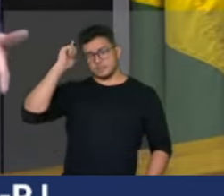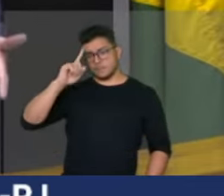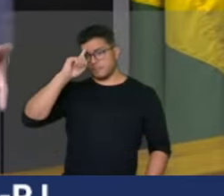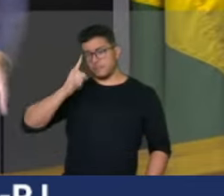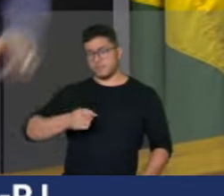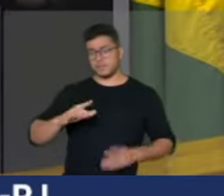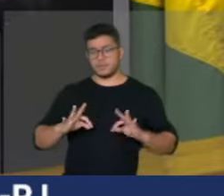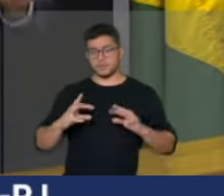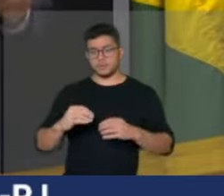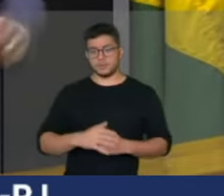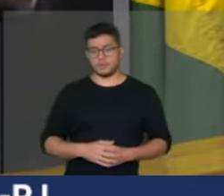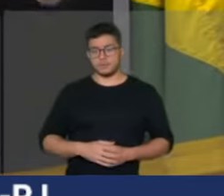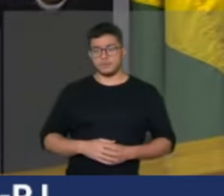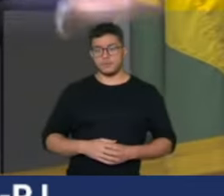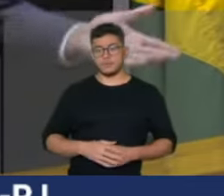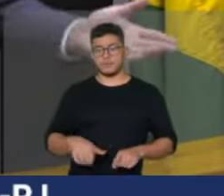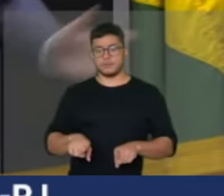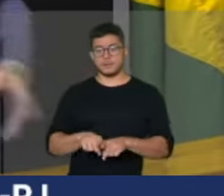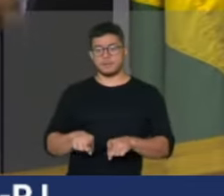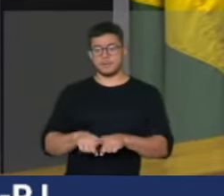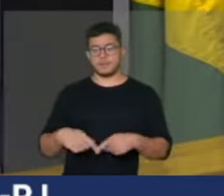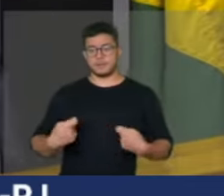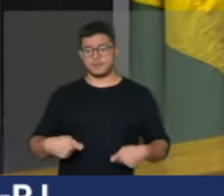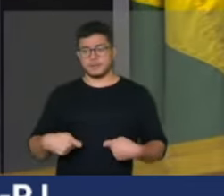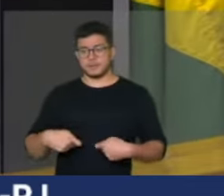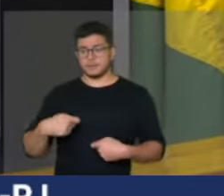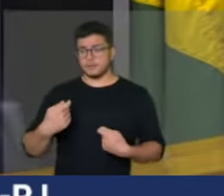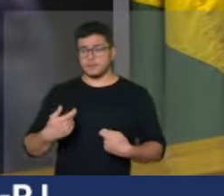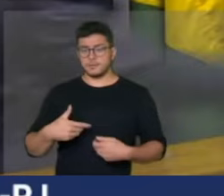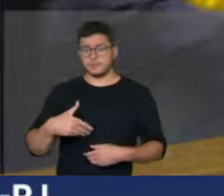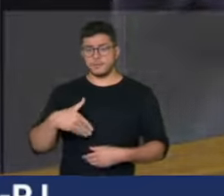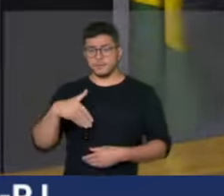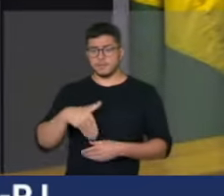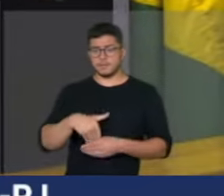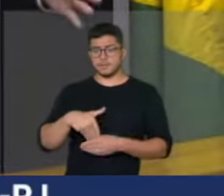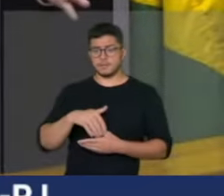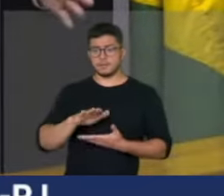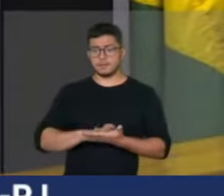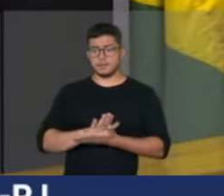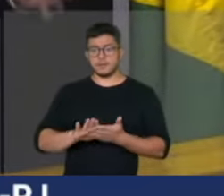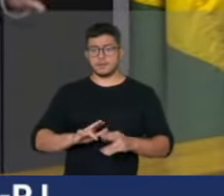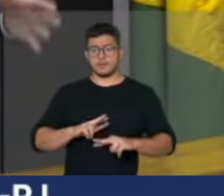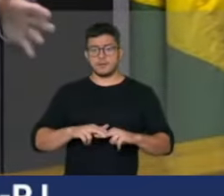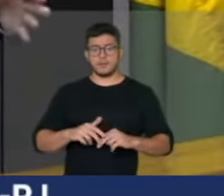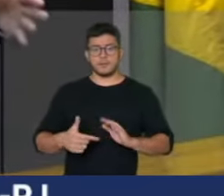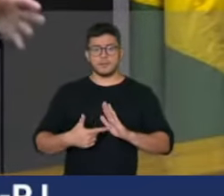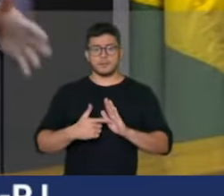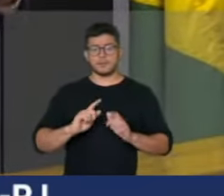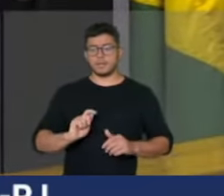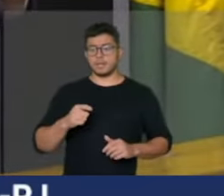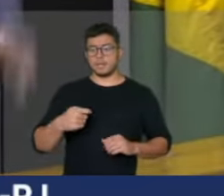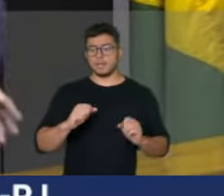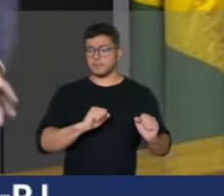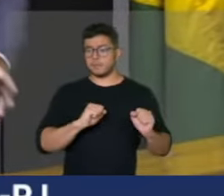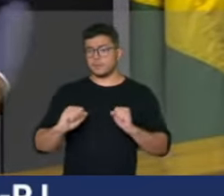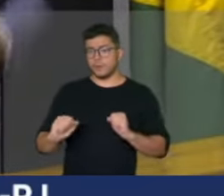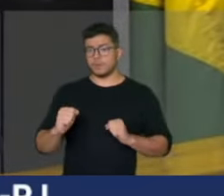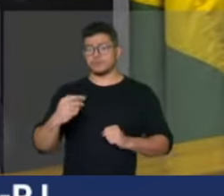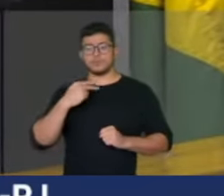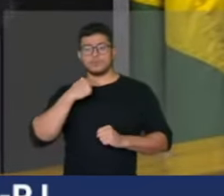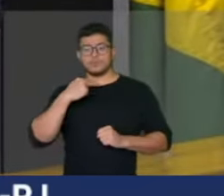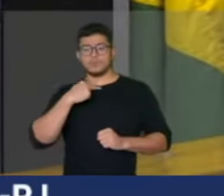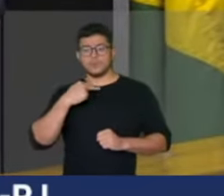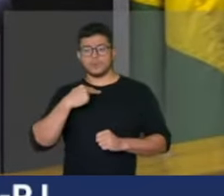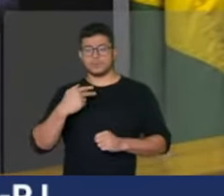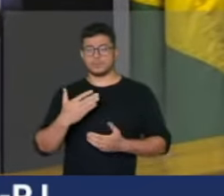ou fazer, e nem eleições deveríamos ter, porque ele determina quem pode assumir uma cadeira ou